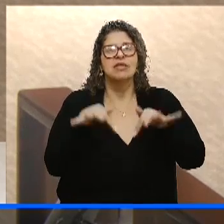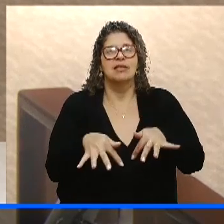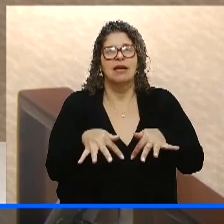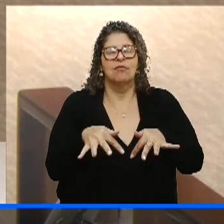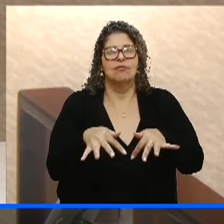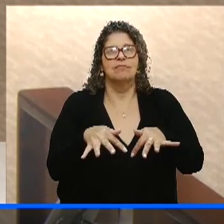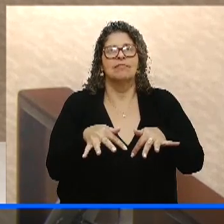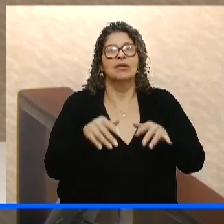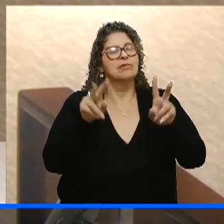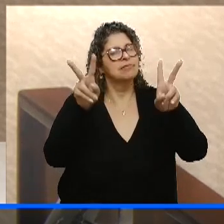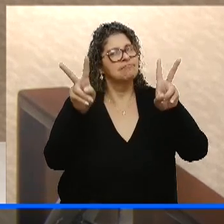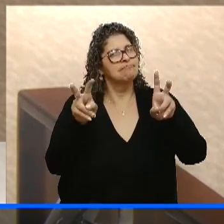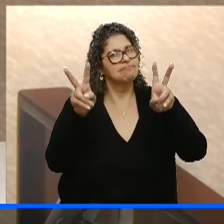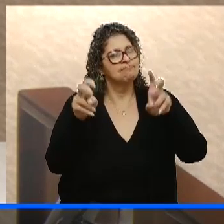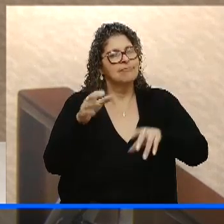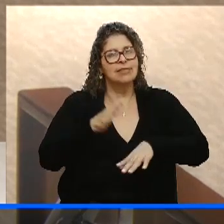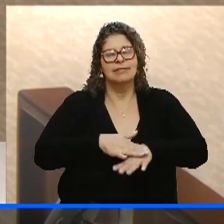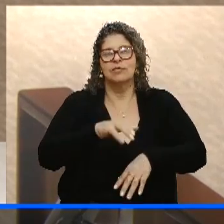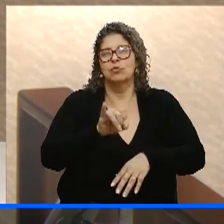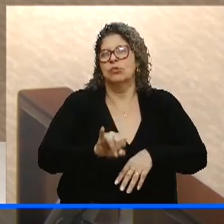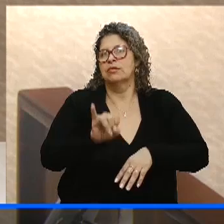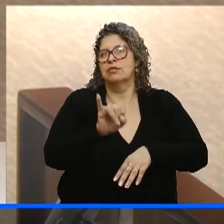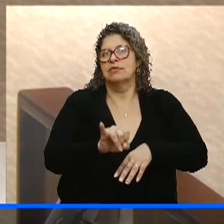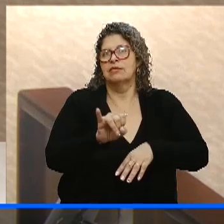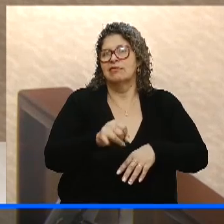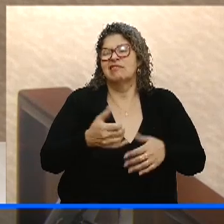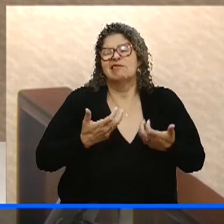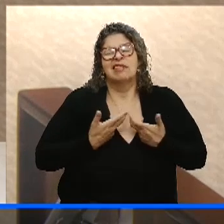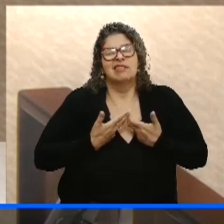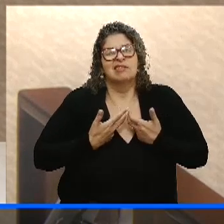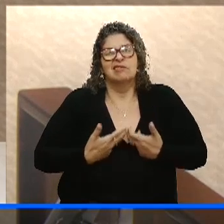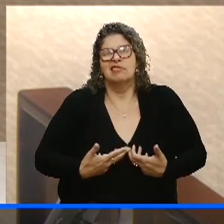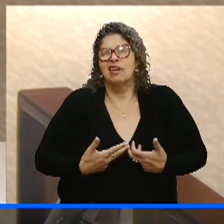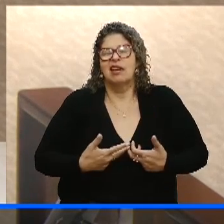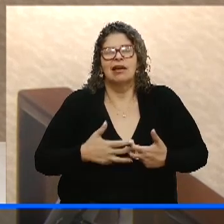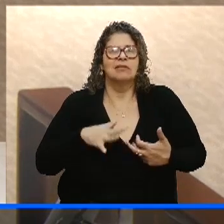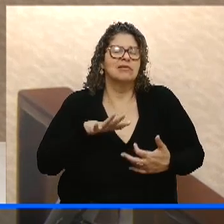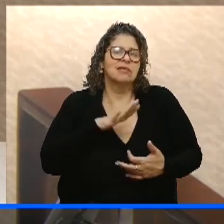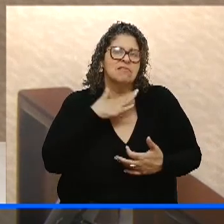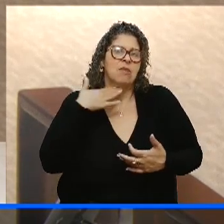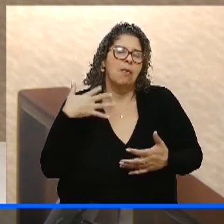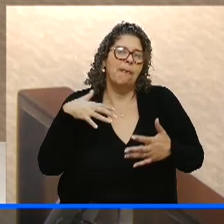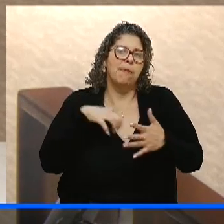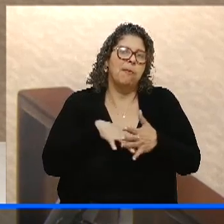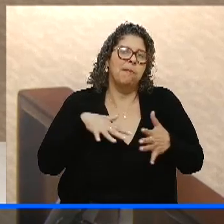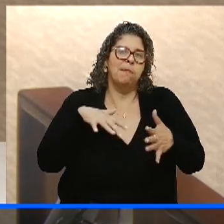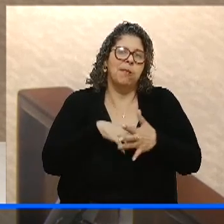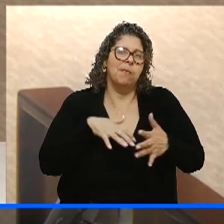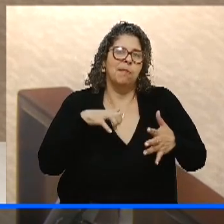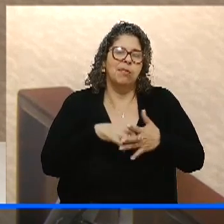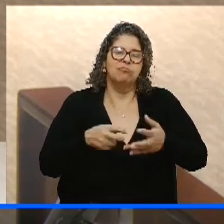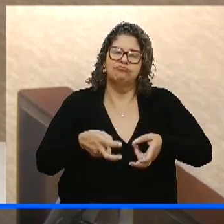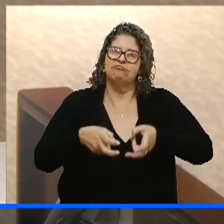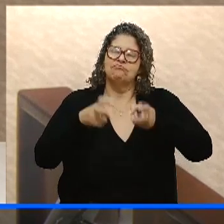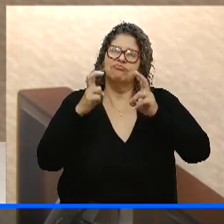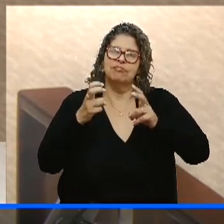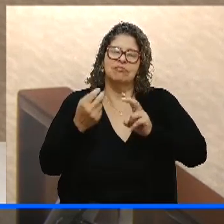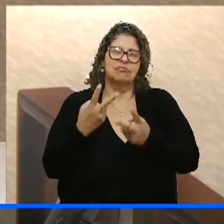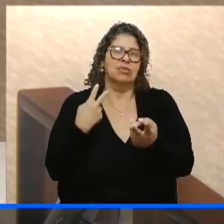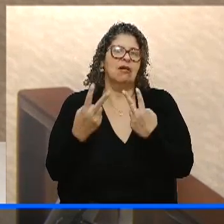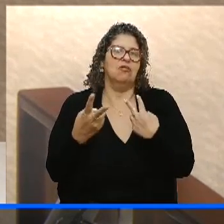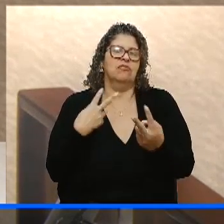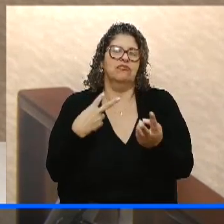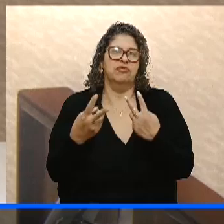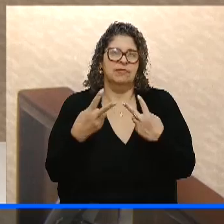falta essencial estamos cansados das mortes que temos vistos na estrada